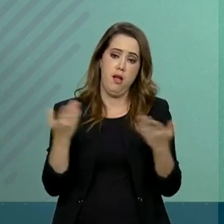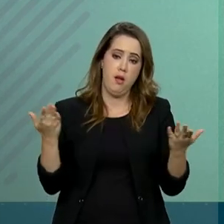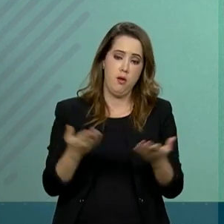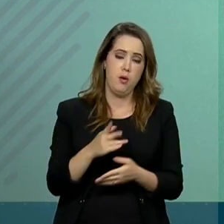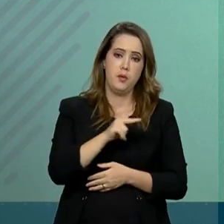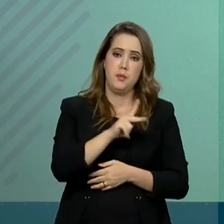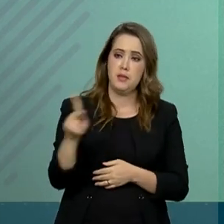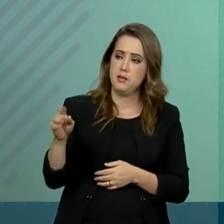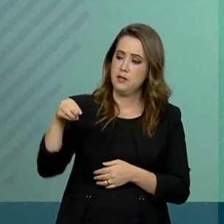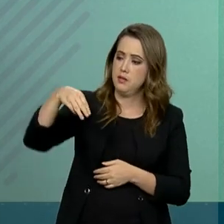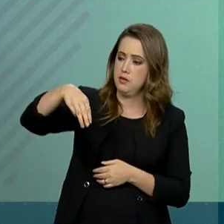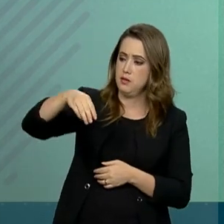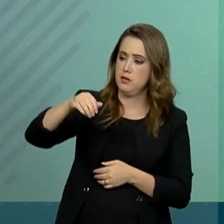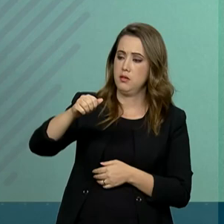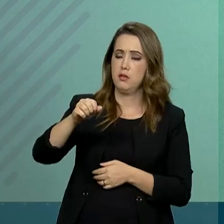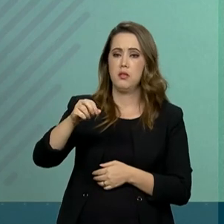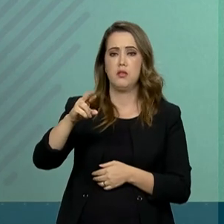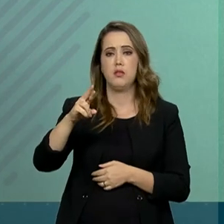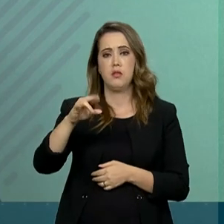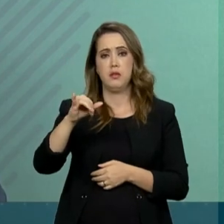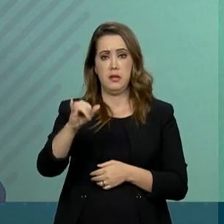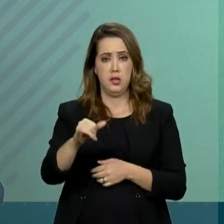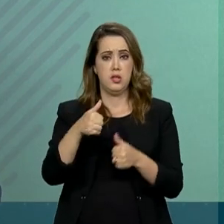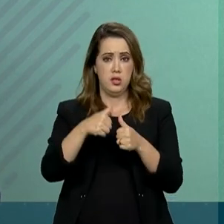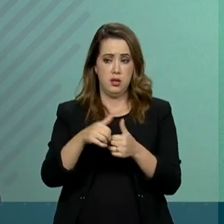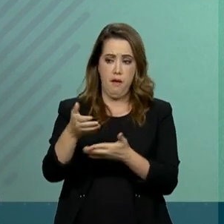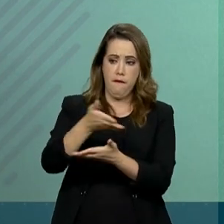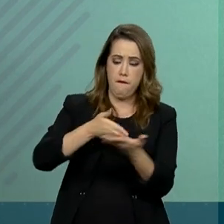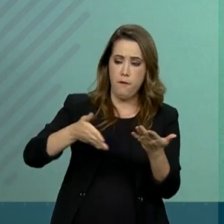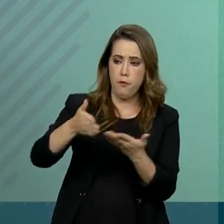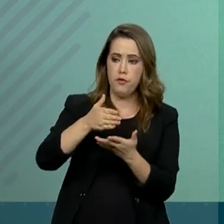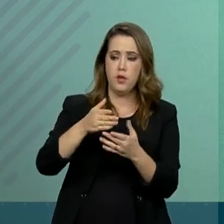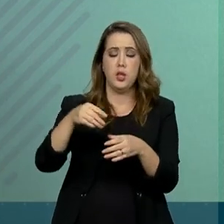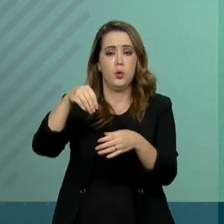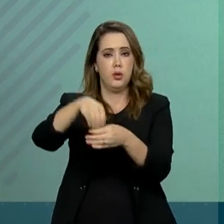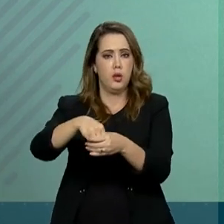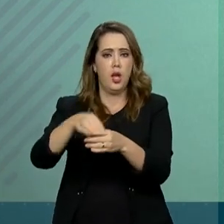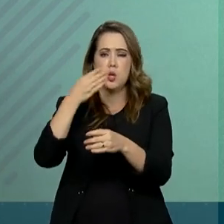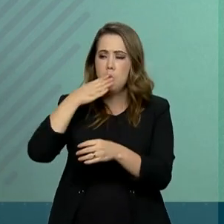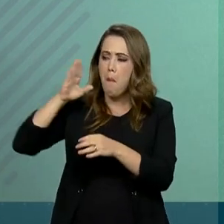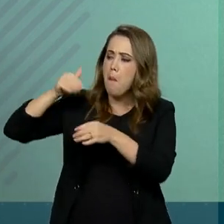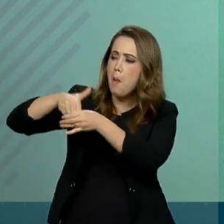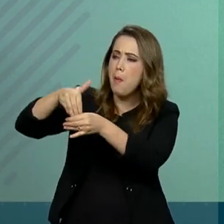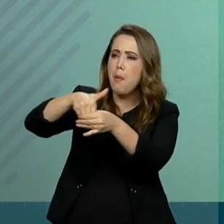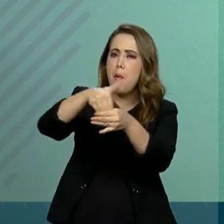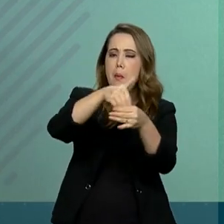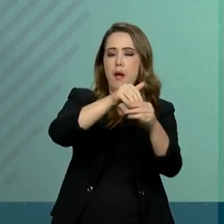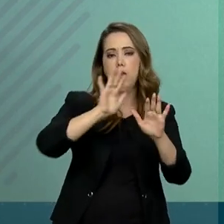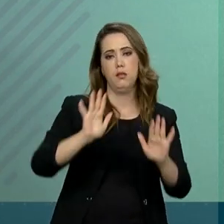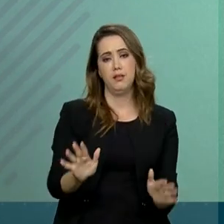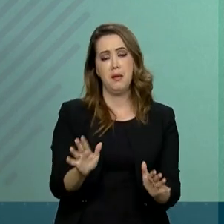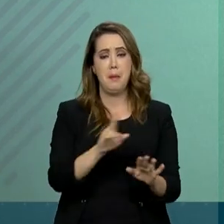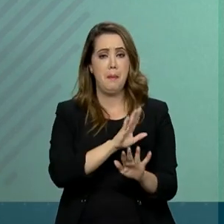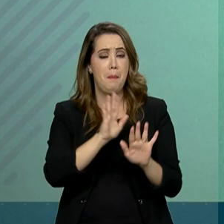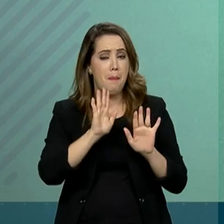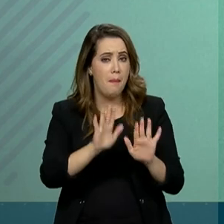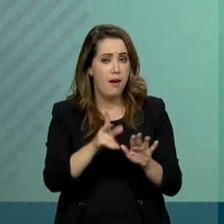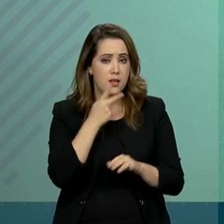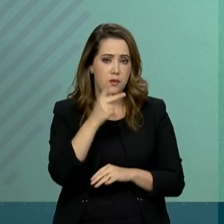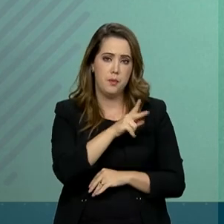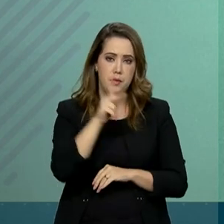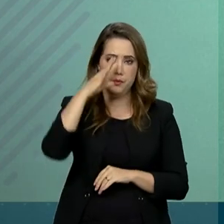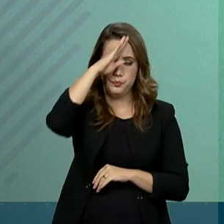que está envolvido num processo eleitoral mas eu gostaria de adiantar a percepção do presidente evo se digo